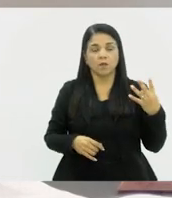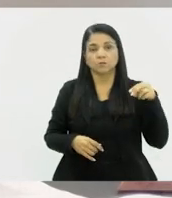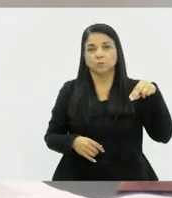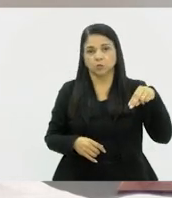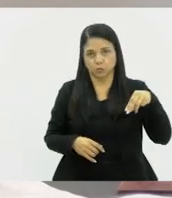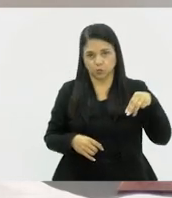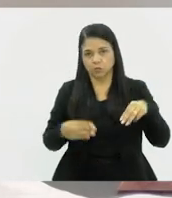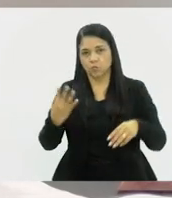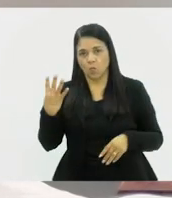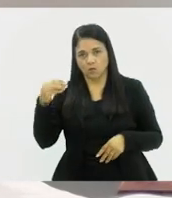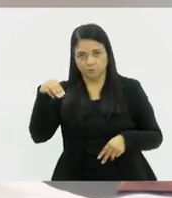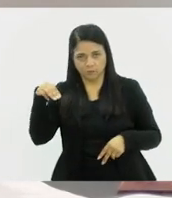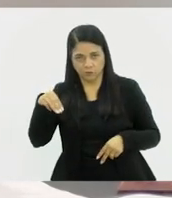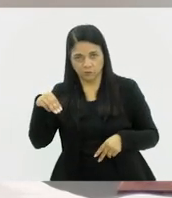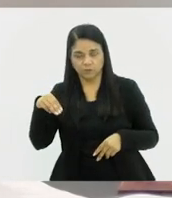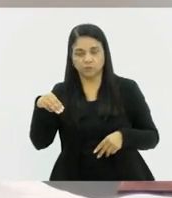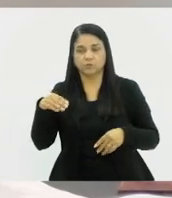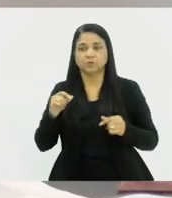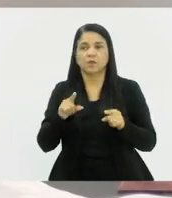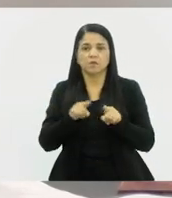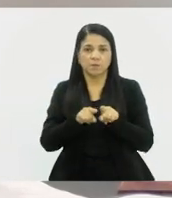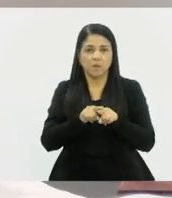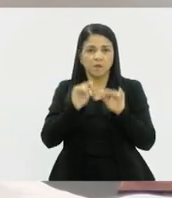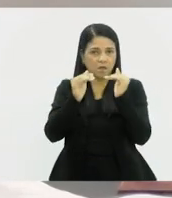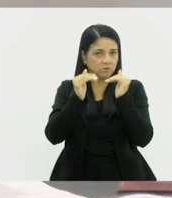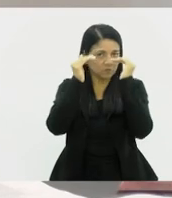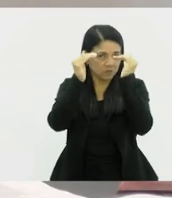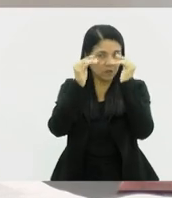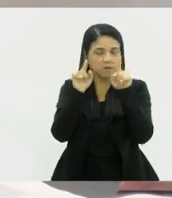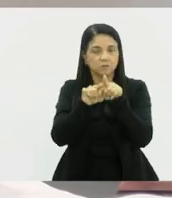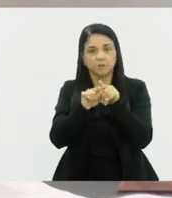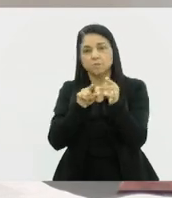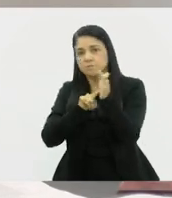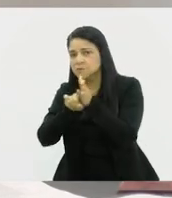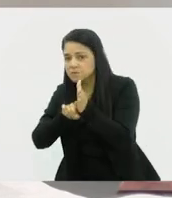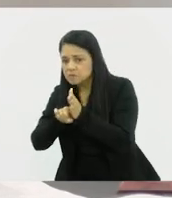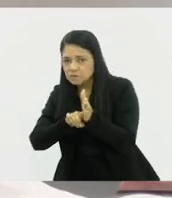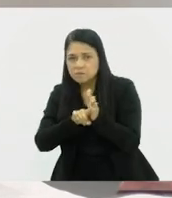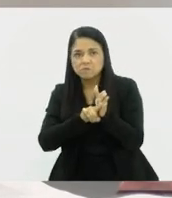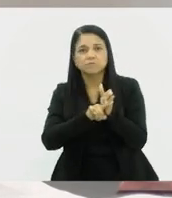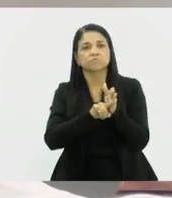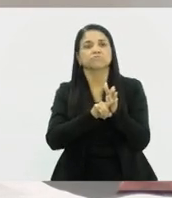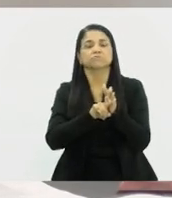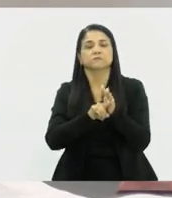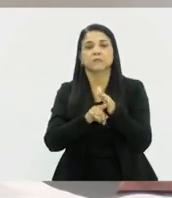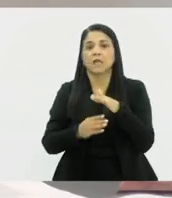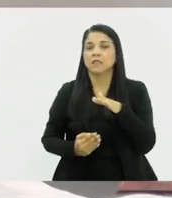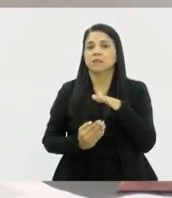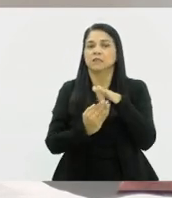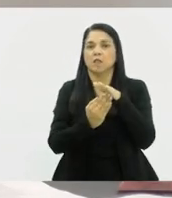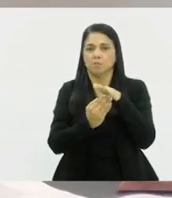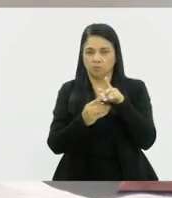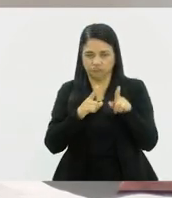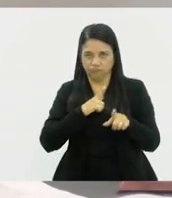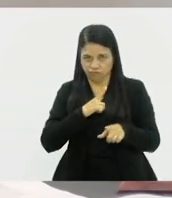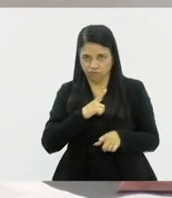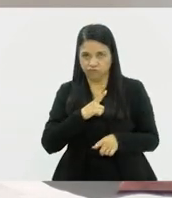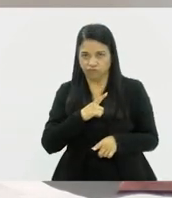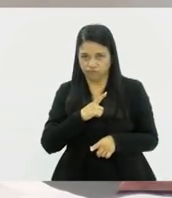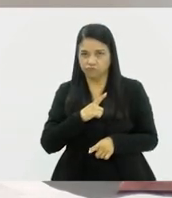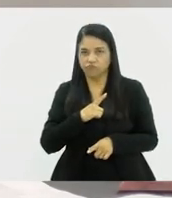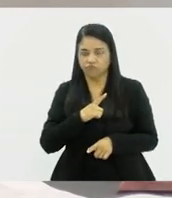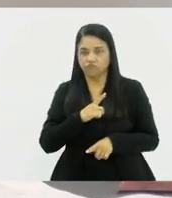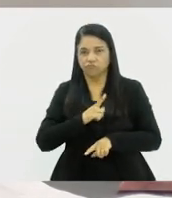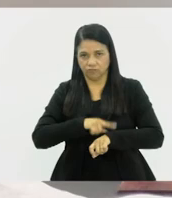Porque é importante que mesmo as autoridades e pesquisadores aqui também vão ter um tempo limitado mas depois vão poder se